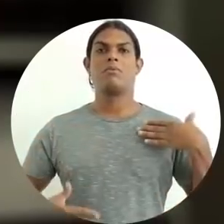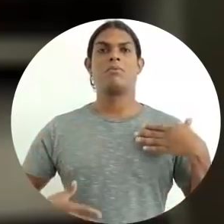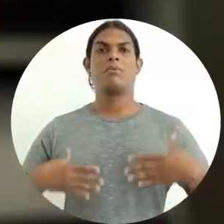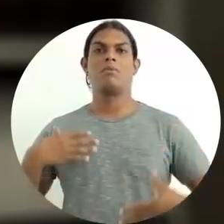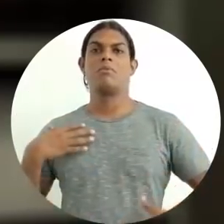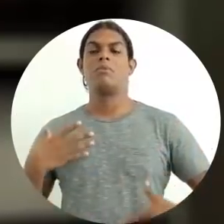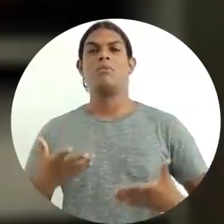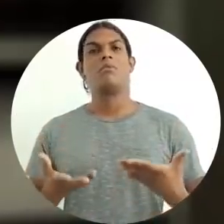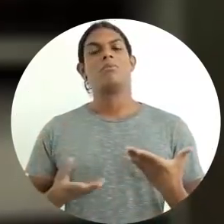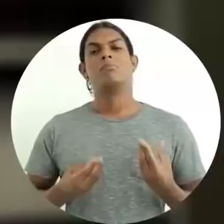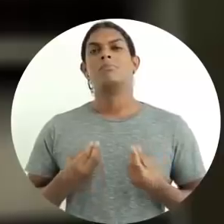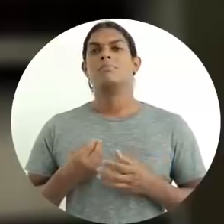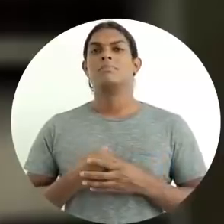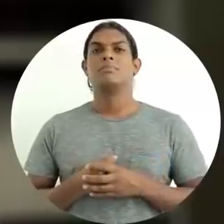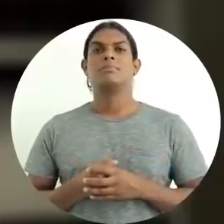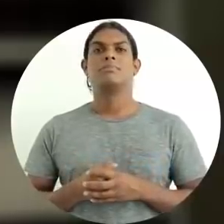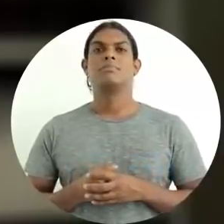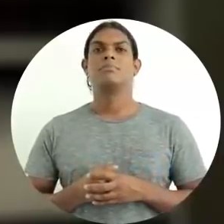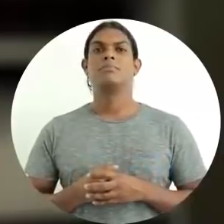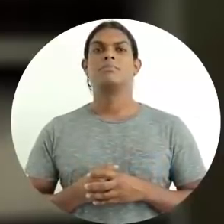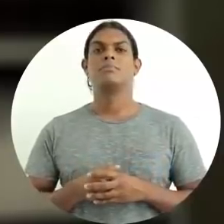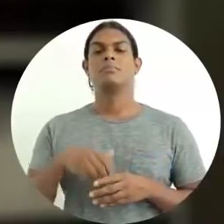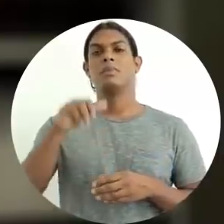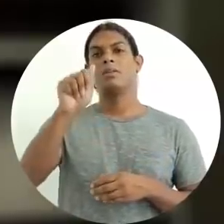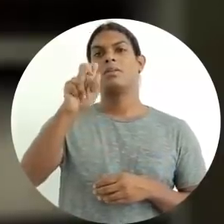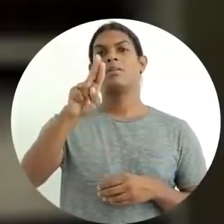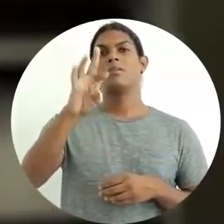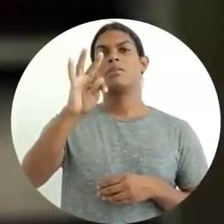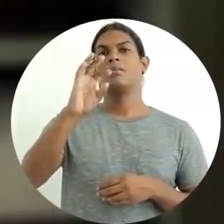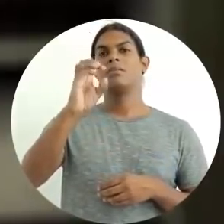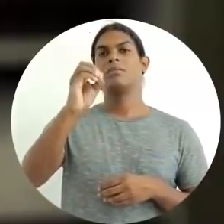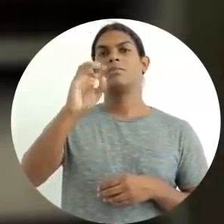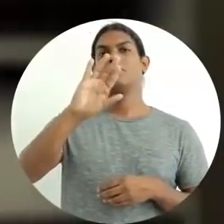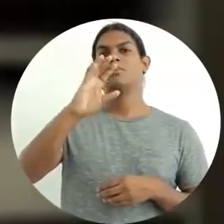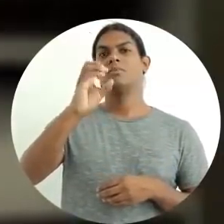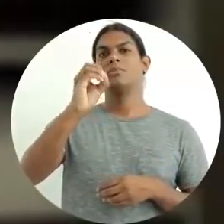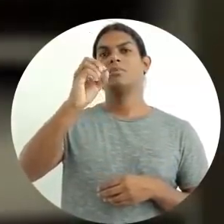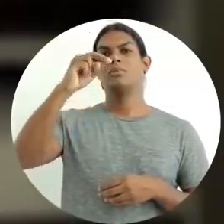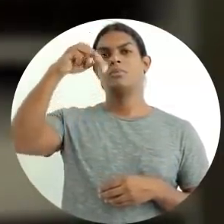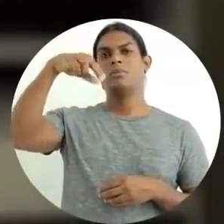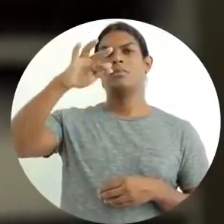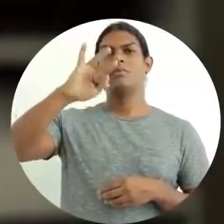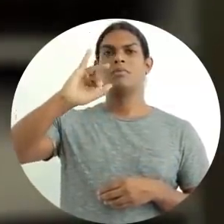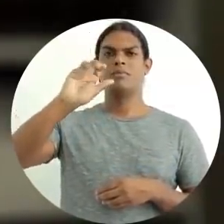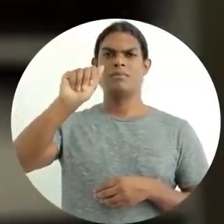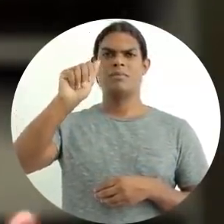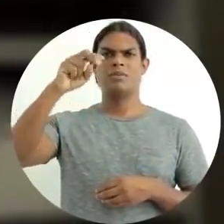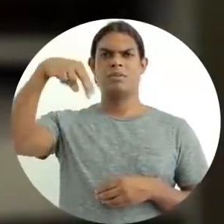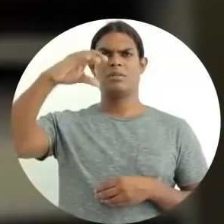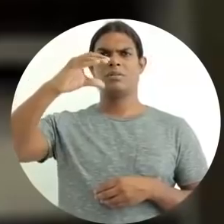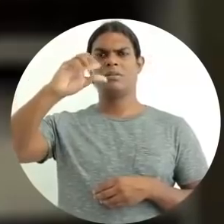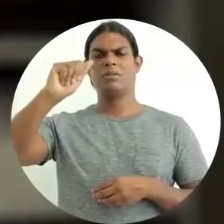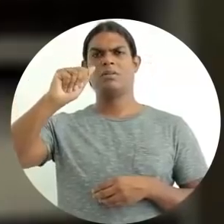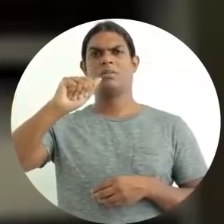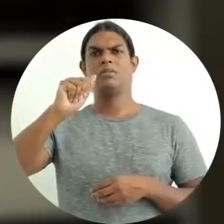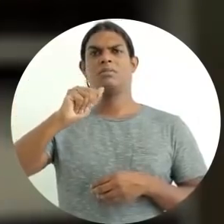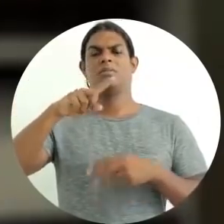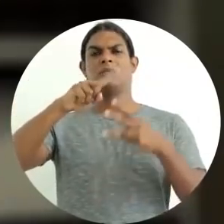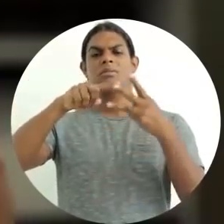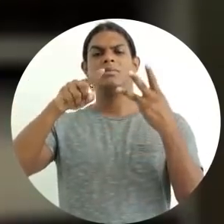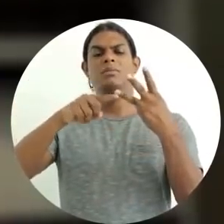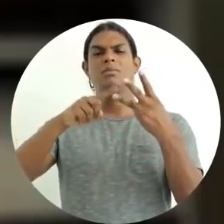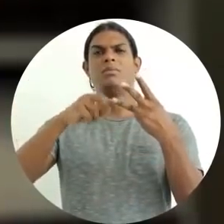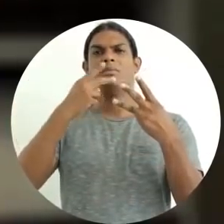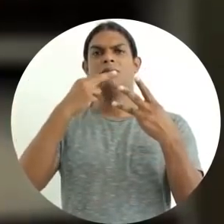a moderação, a extroversão, a autoconfiança, o controle emocional. Na teoria dos estilos,